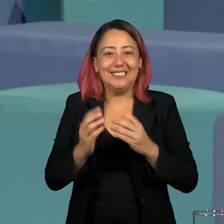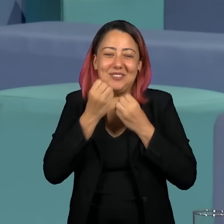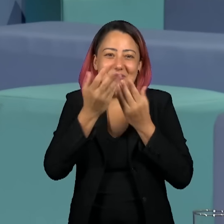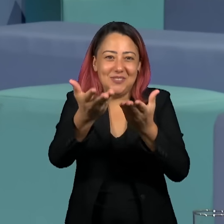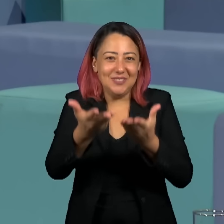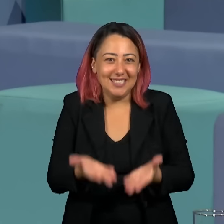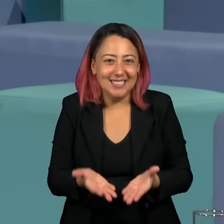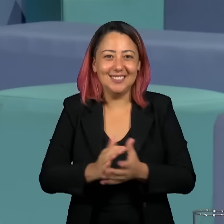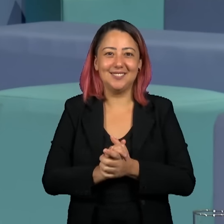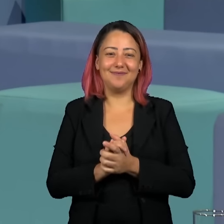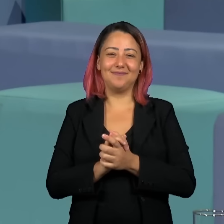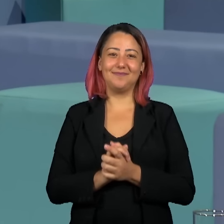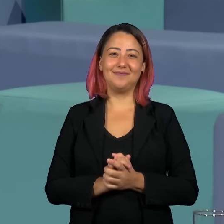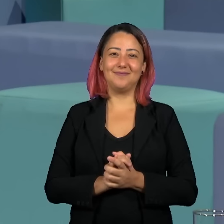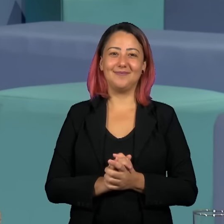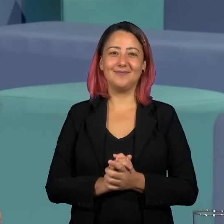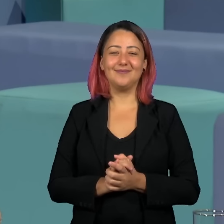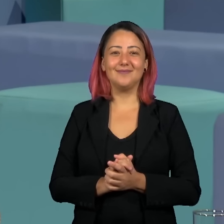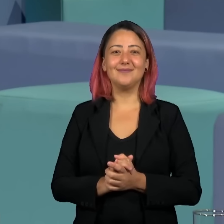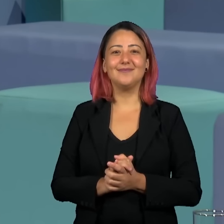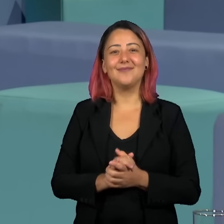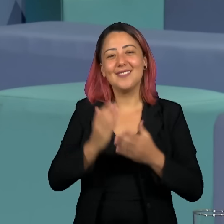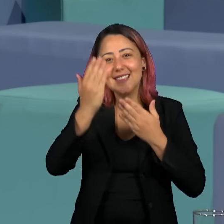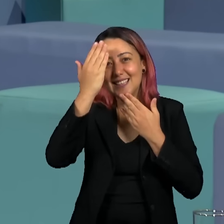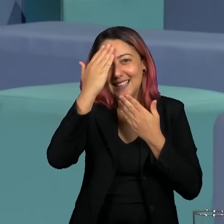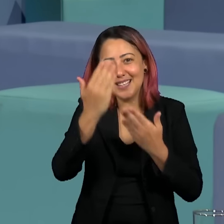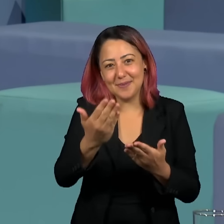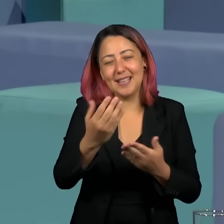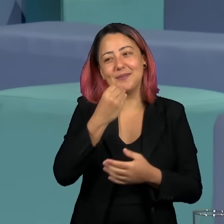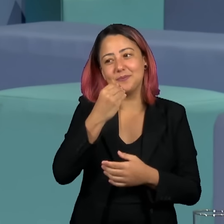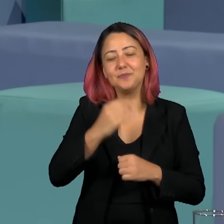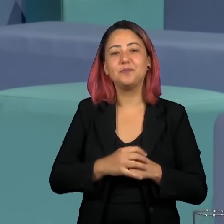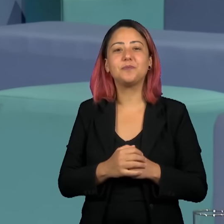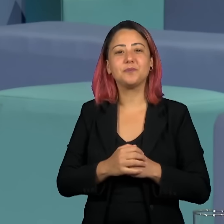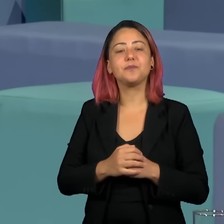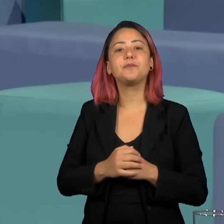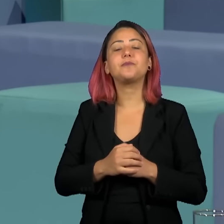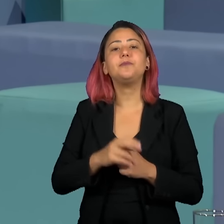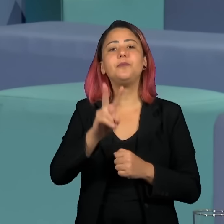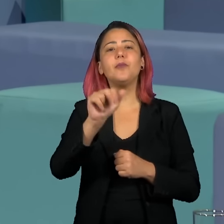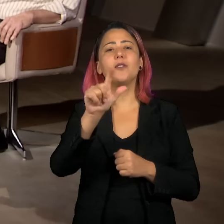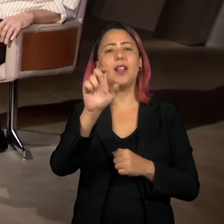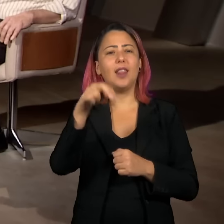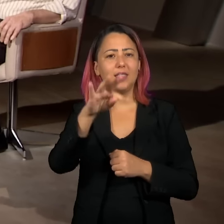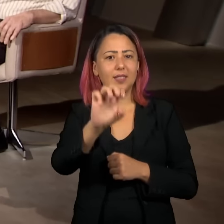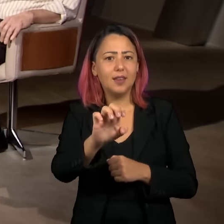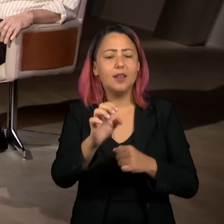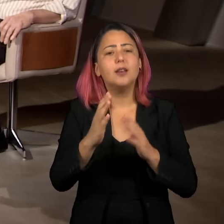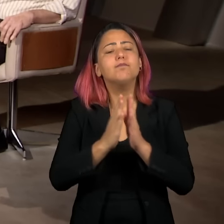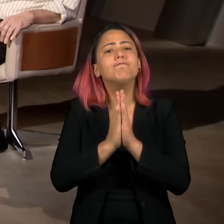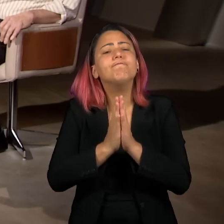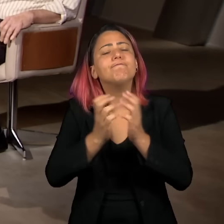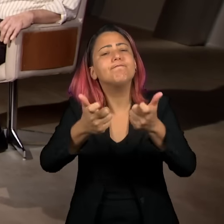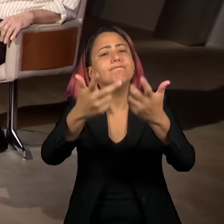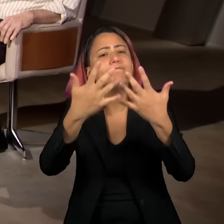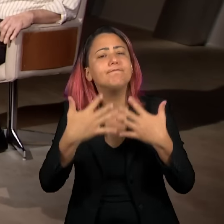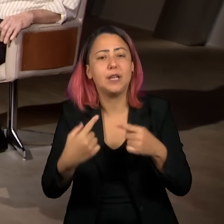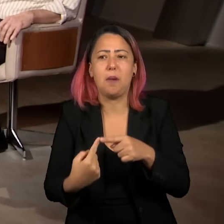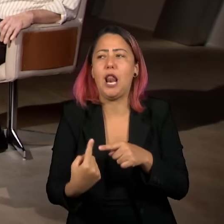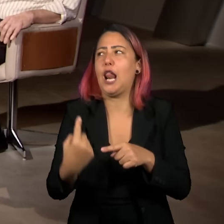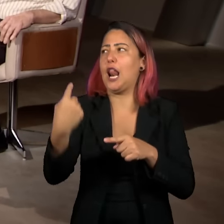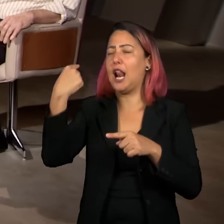obrigado obrigado pelo oportunidade tá Valente vamos começar então lá do dos primórdios né você é um dos